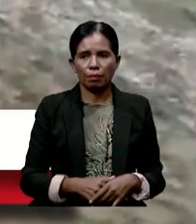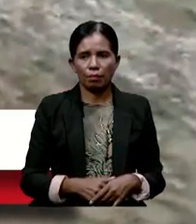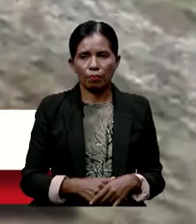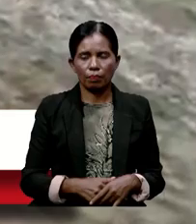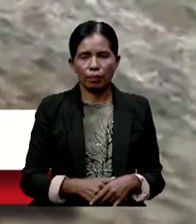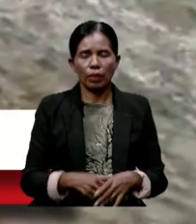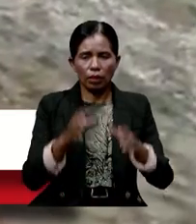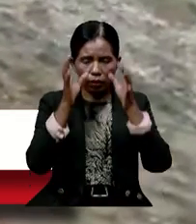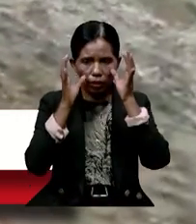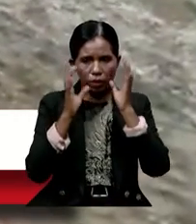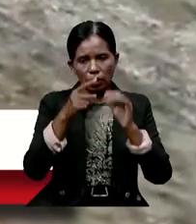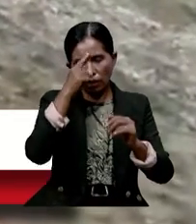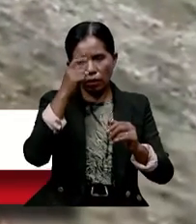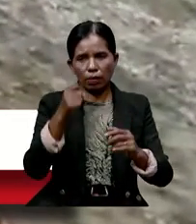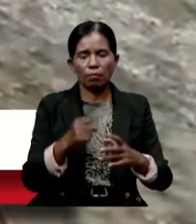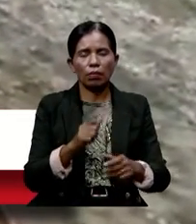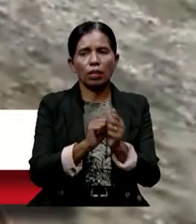Kristi tamba hato.